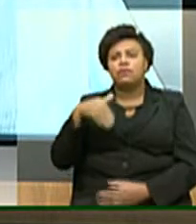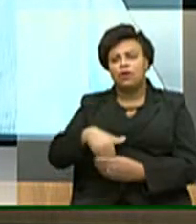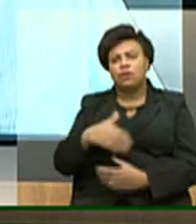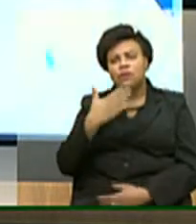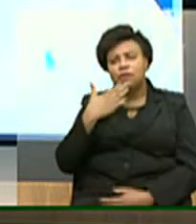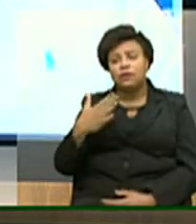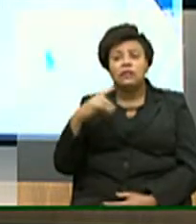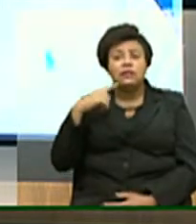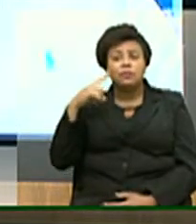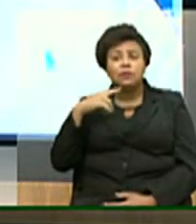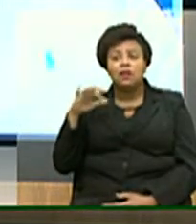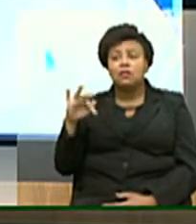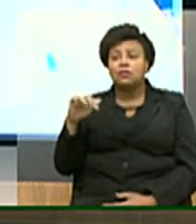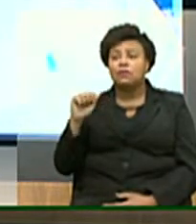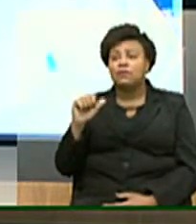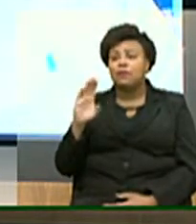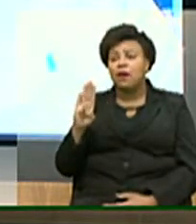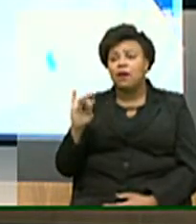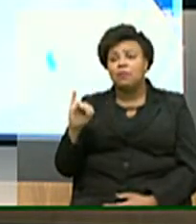Fábio Branco.